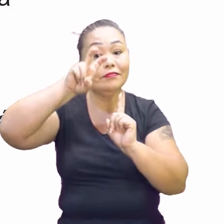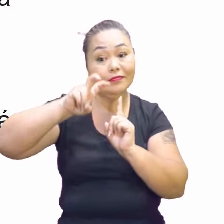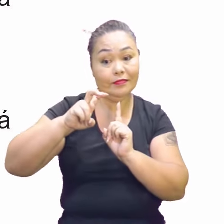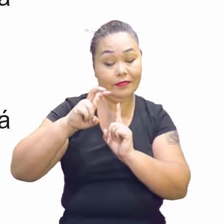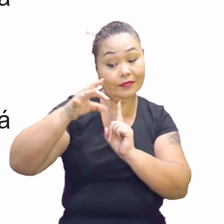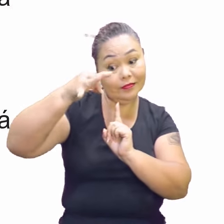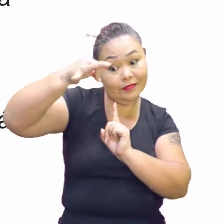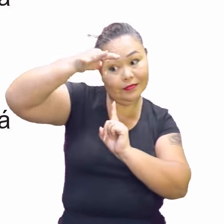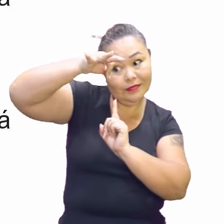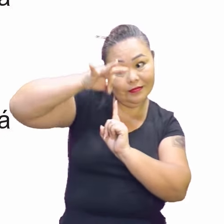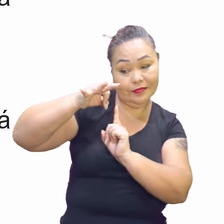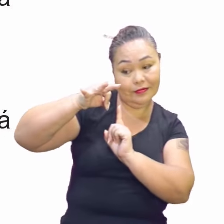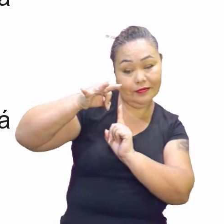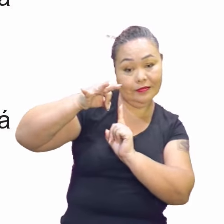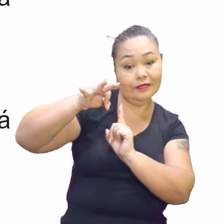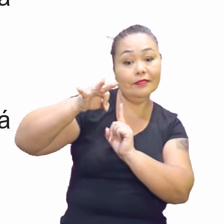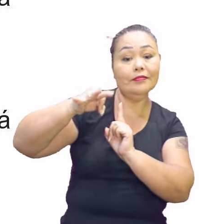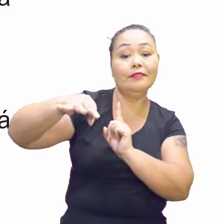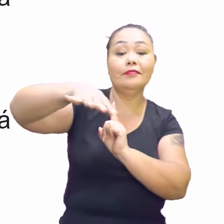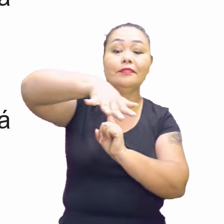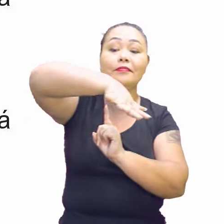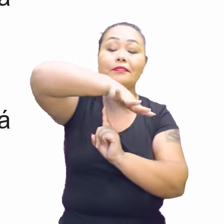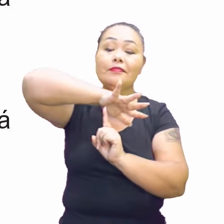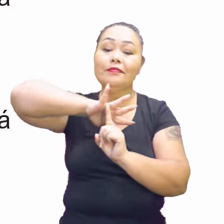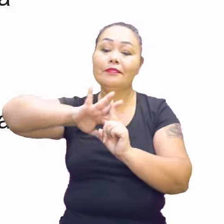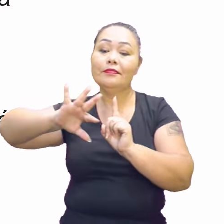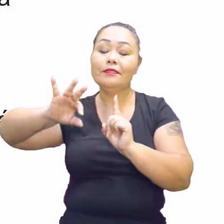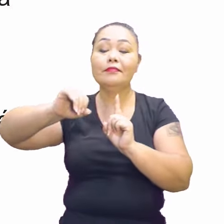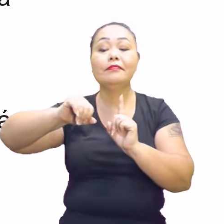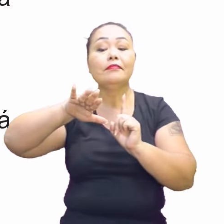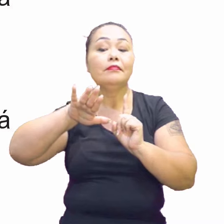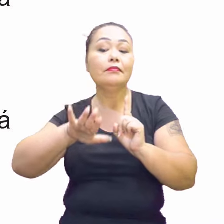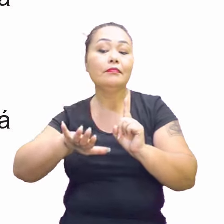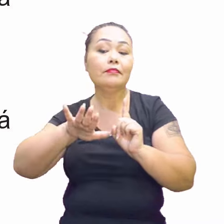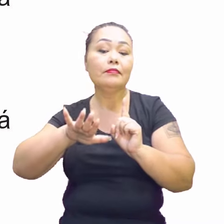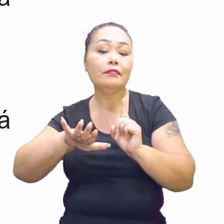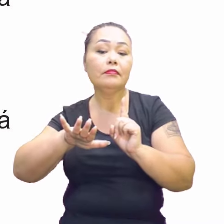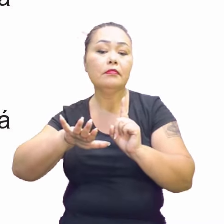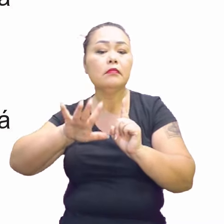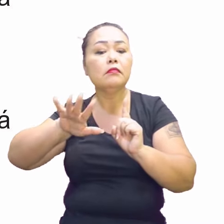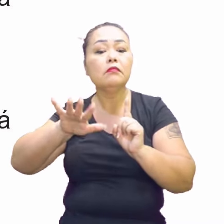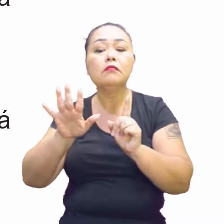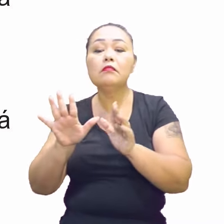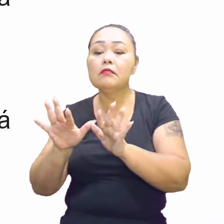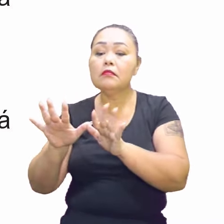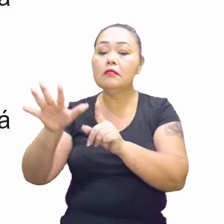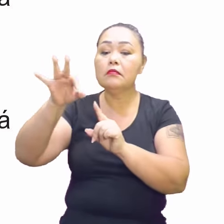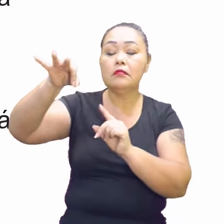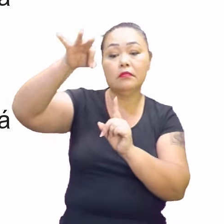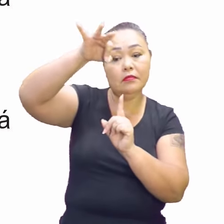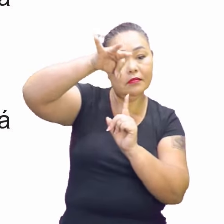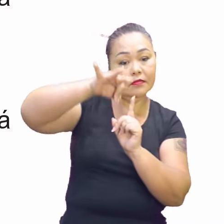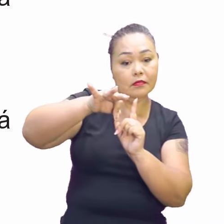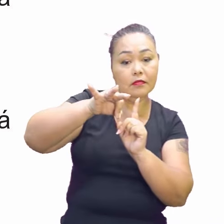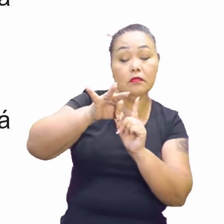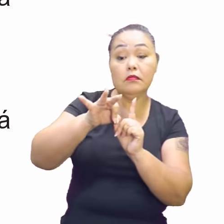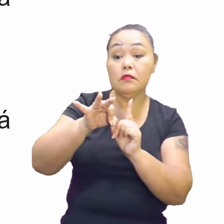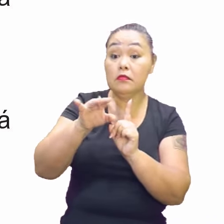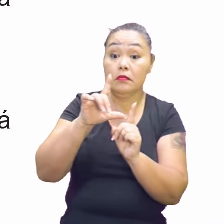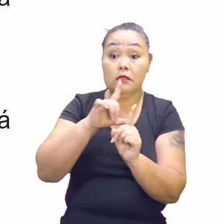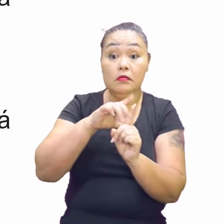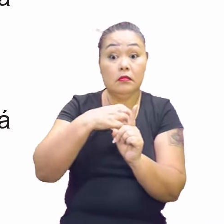senta em cima do prato da lâmpada para descansar. As mariposas, quando chega o